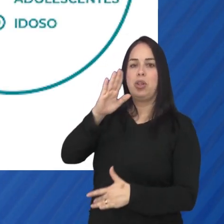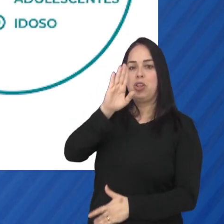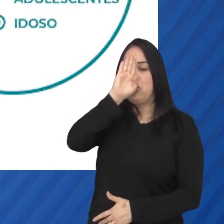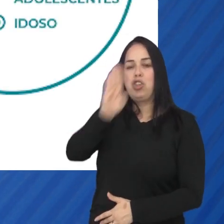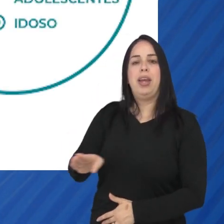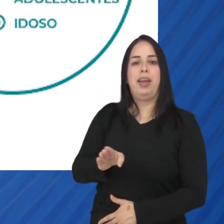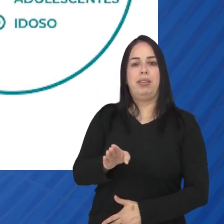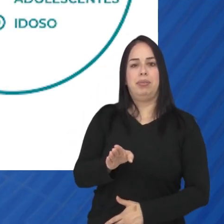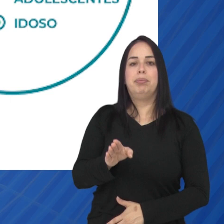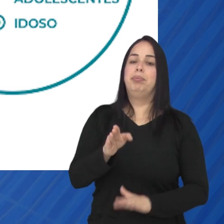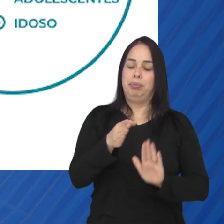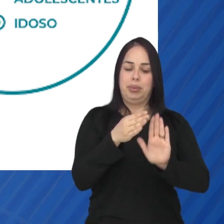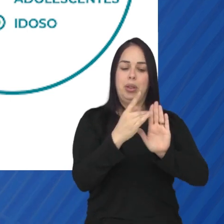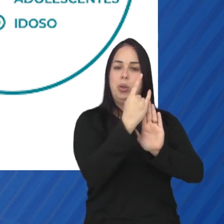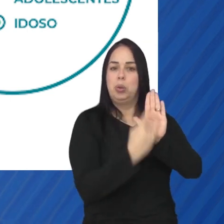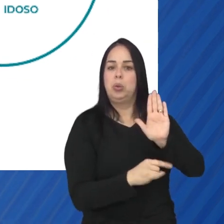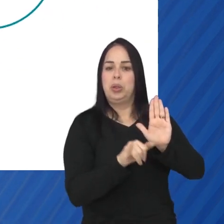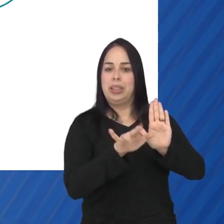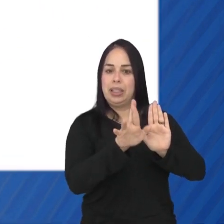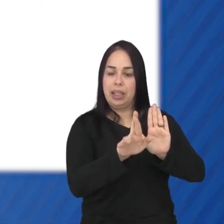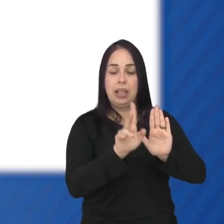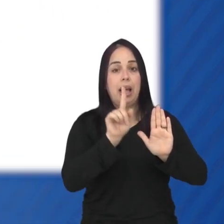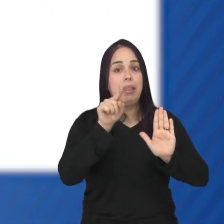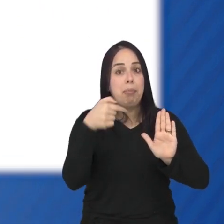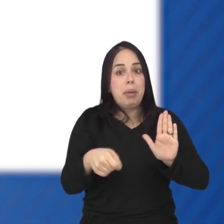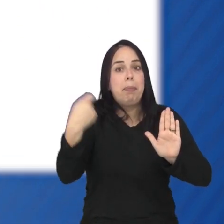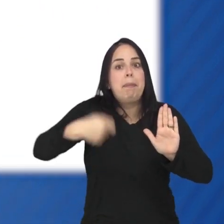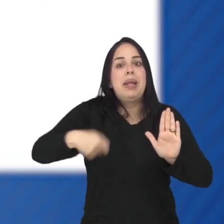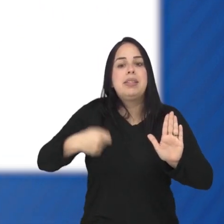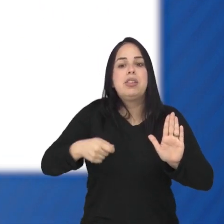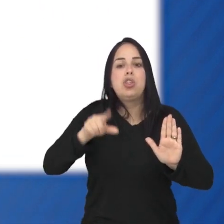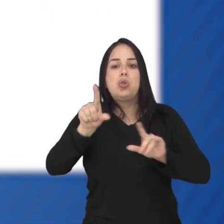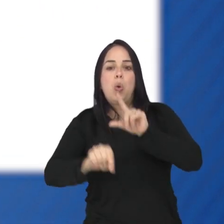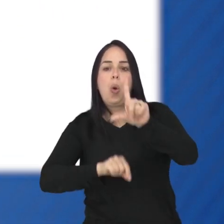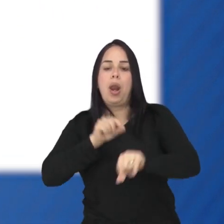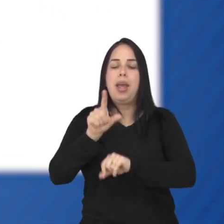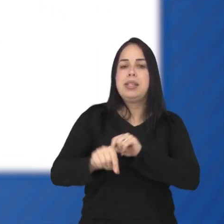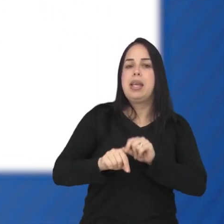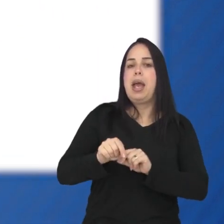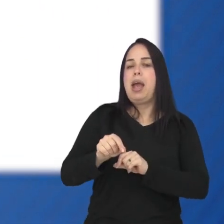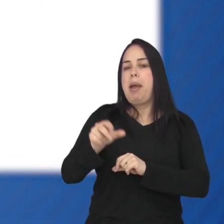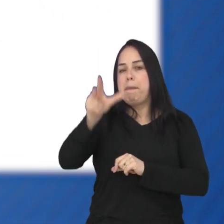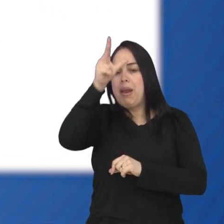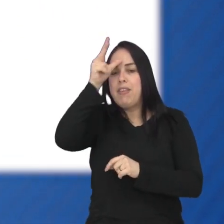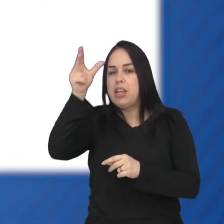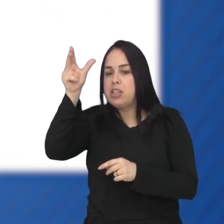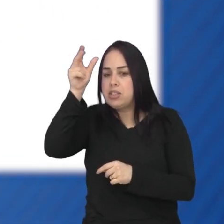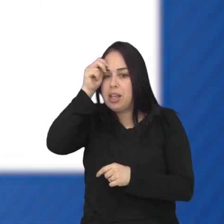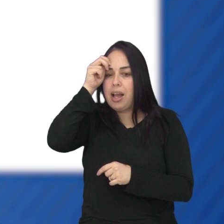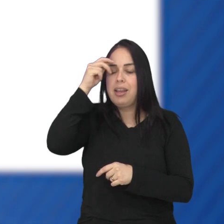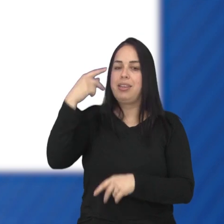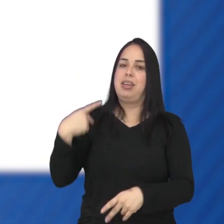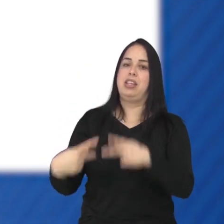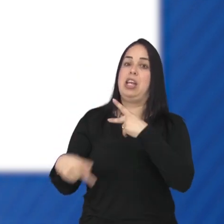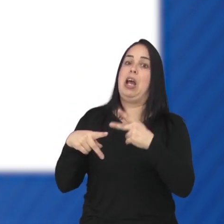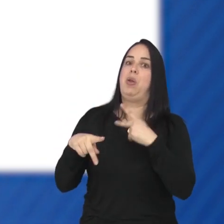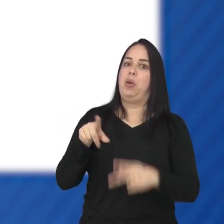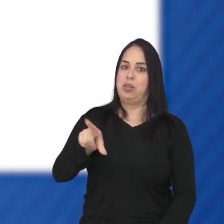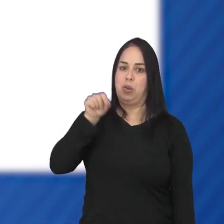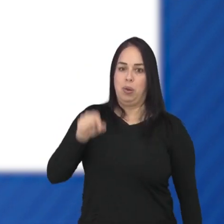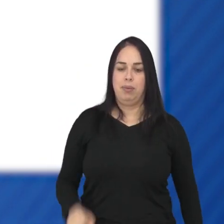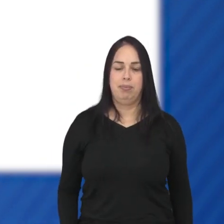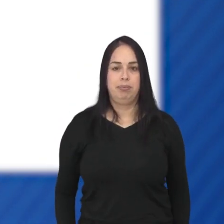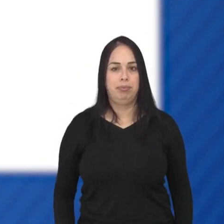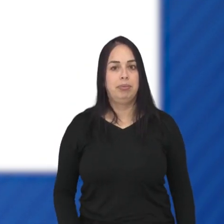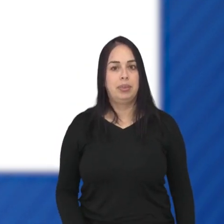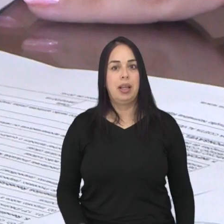doação diretamente na declaração. E depois precisa marcar a opção municipal e selecionar São José